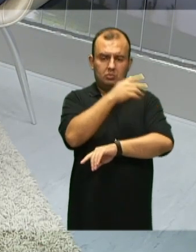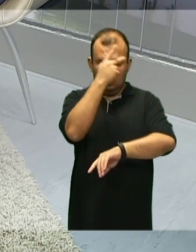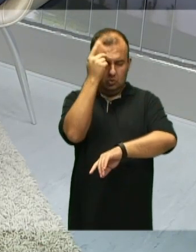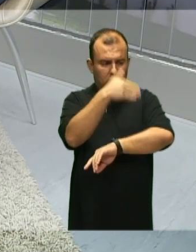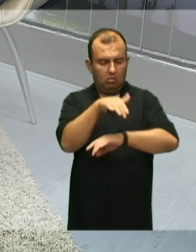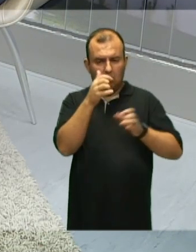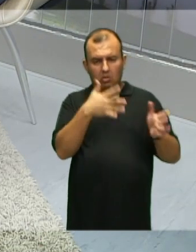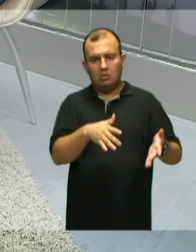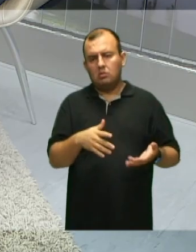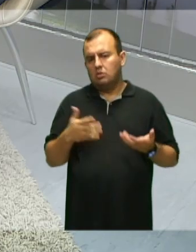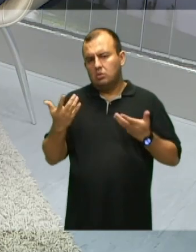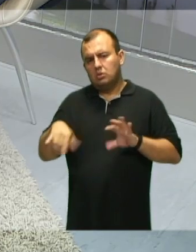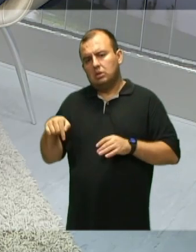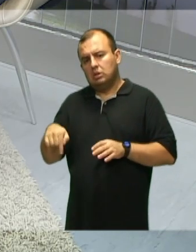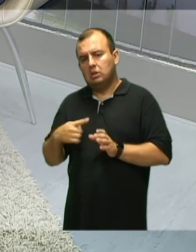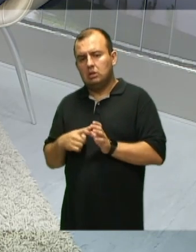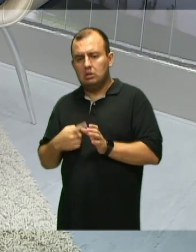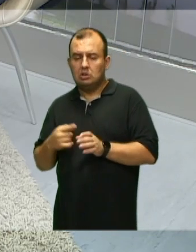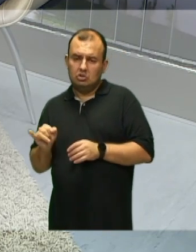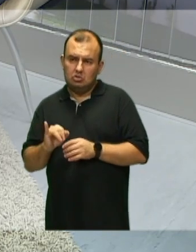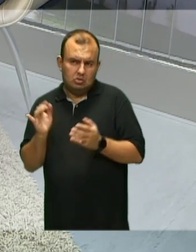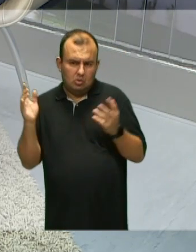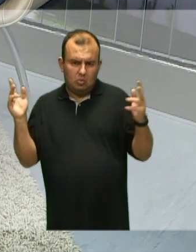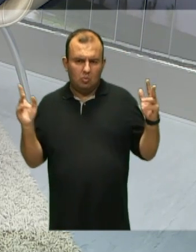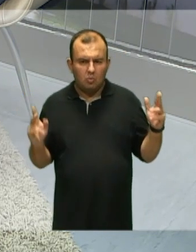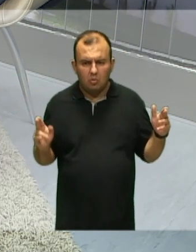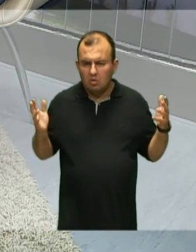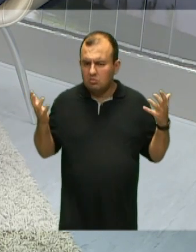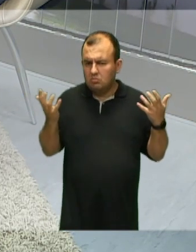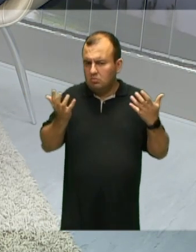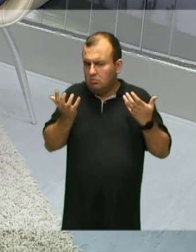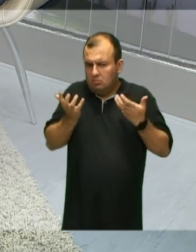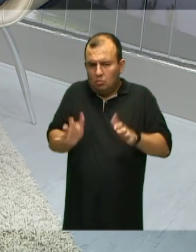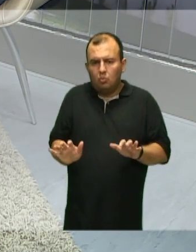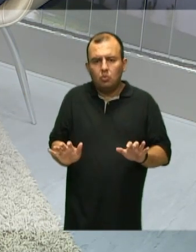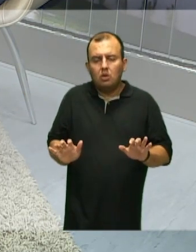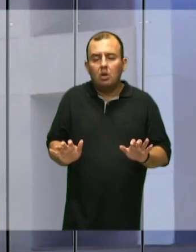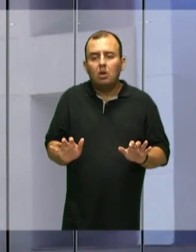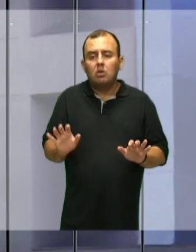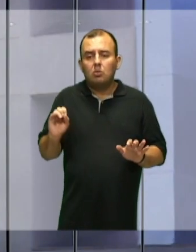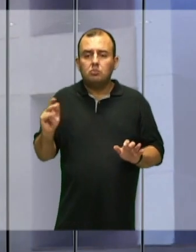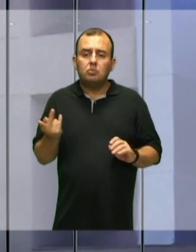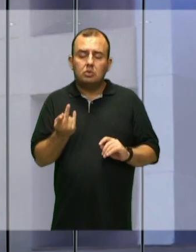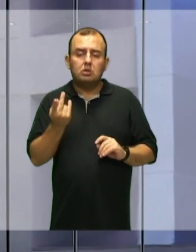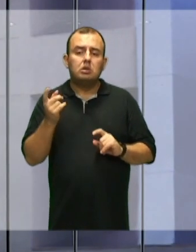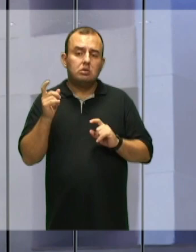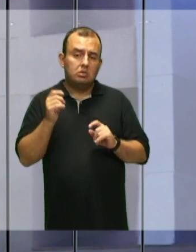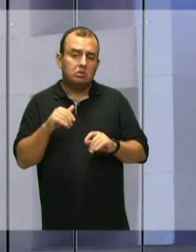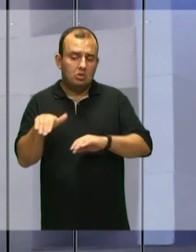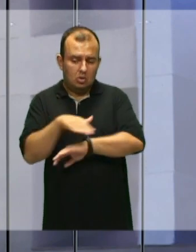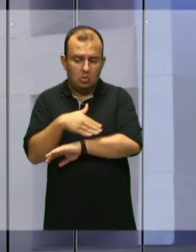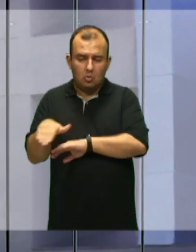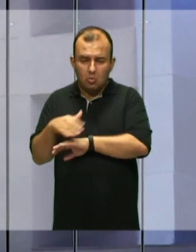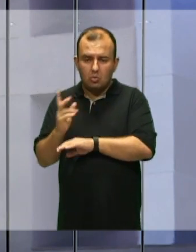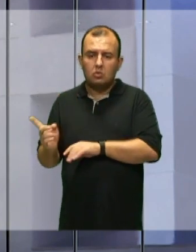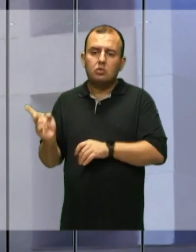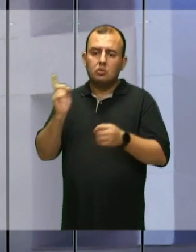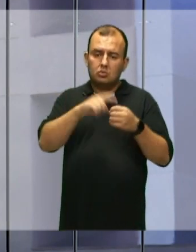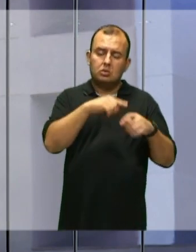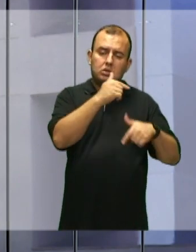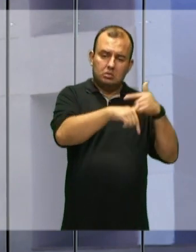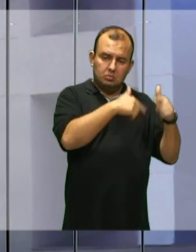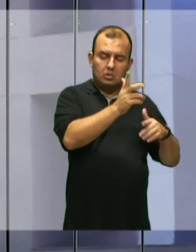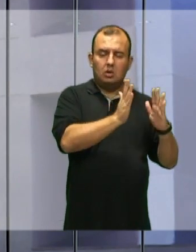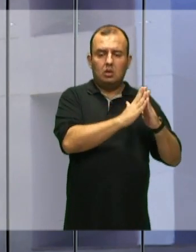Praça da Sé e a gente não quer isso para estado da gente né a gente quer que as pessoas possam ter uma oportunidade de sair da rua mas também precisa que as secretarias